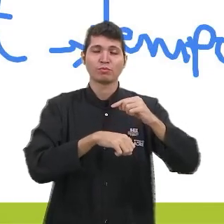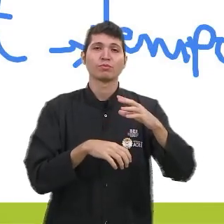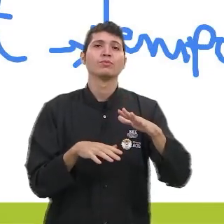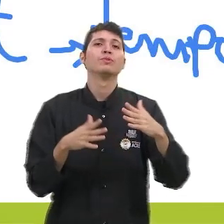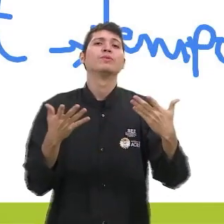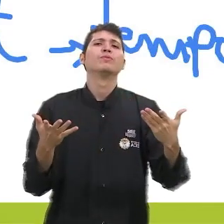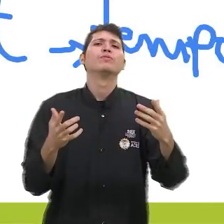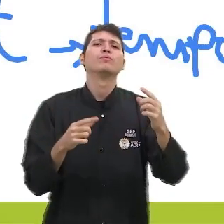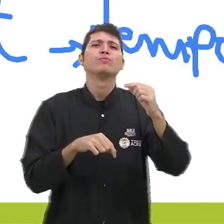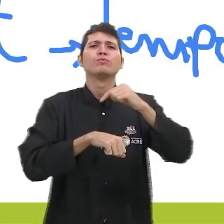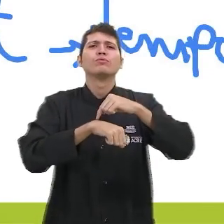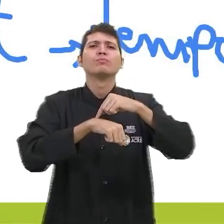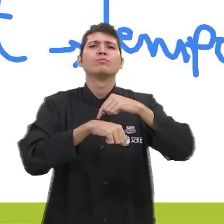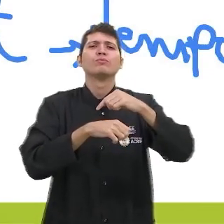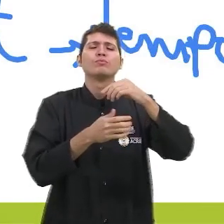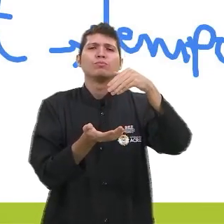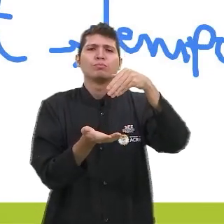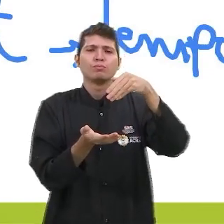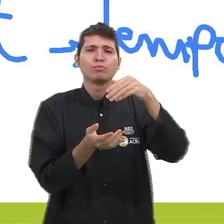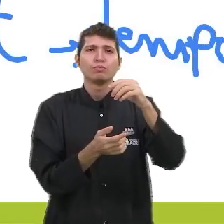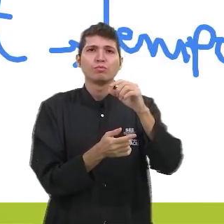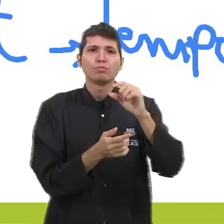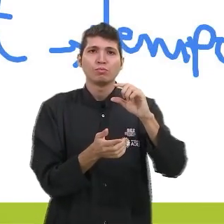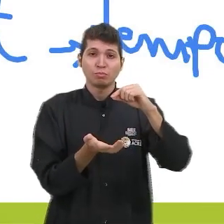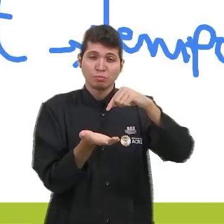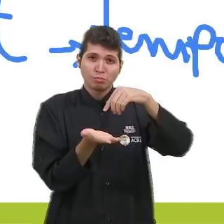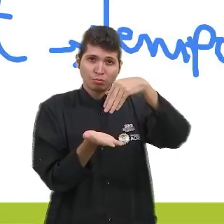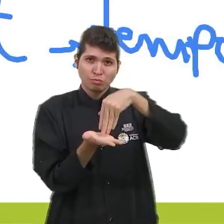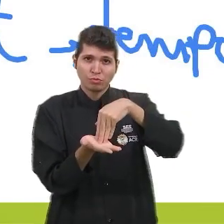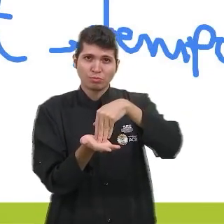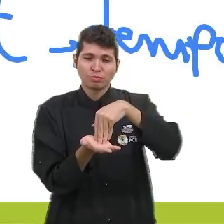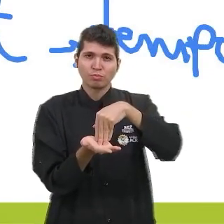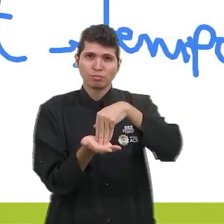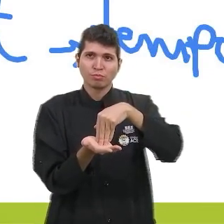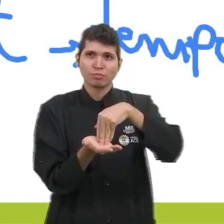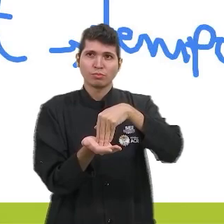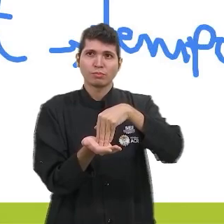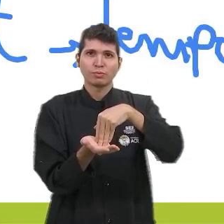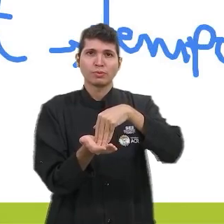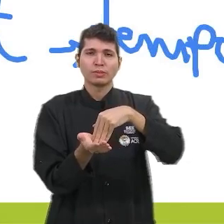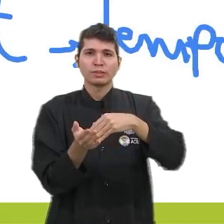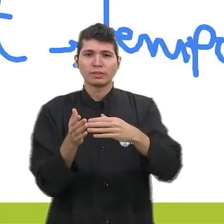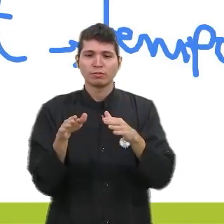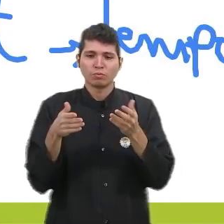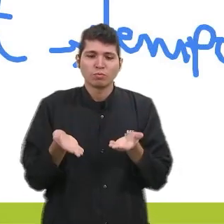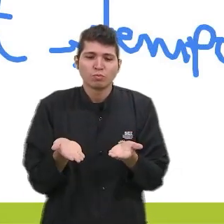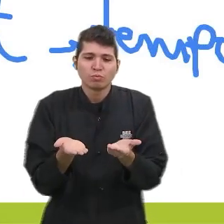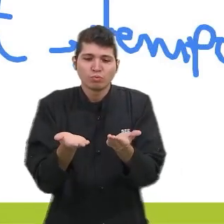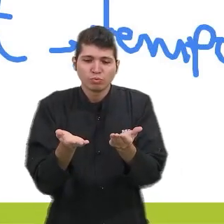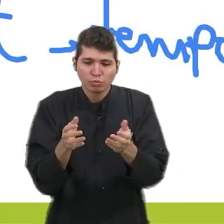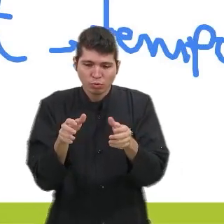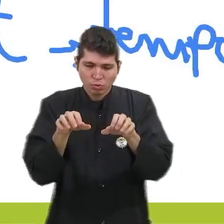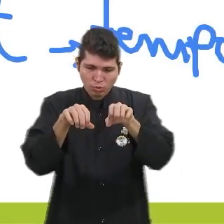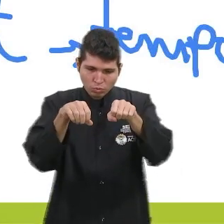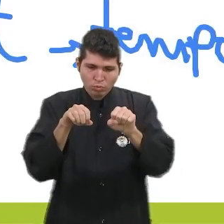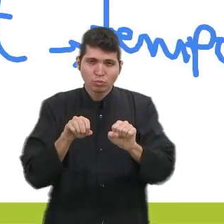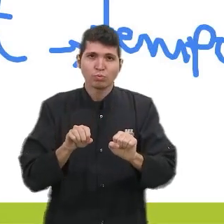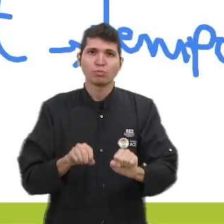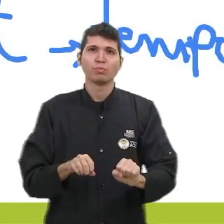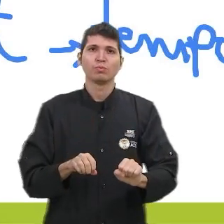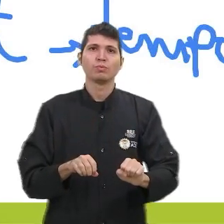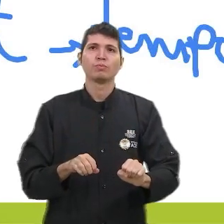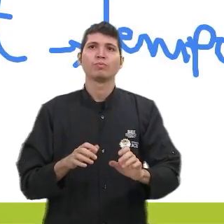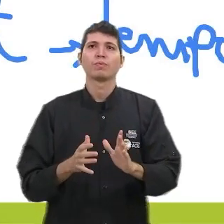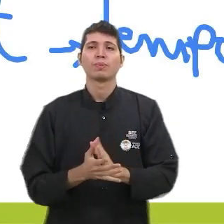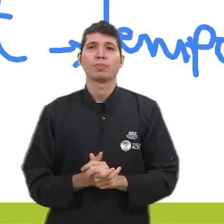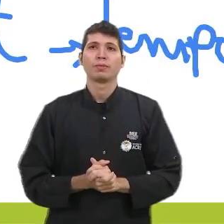espera em minutos após se desligar o forno para que a porta possa ser aberta. Vamos lá. Vamos à resolução. A gente já